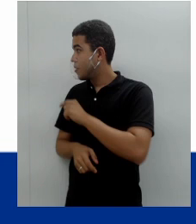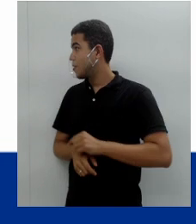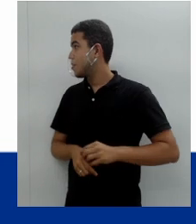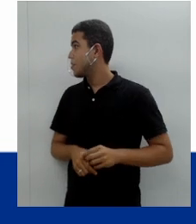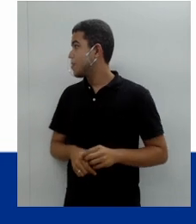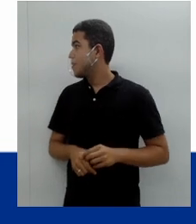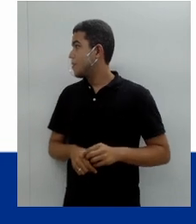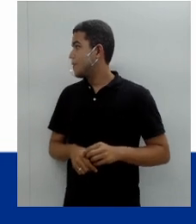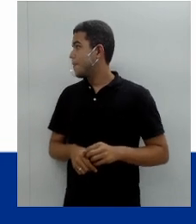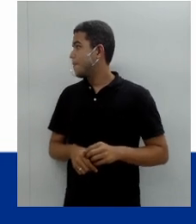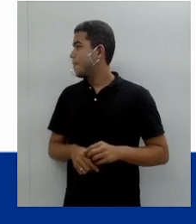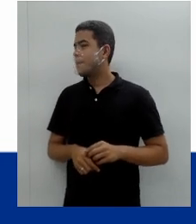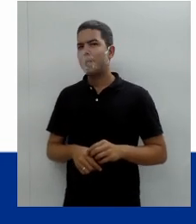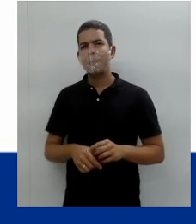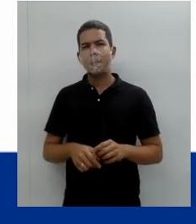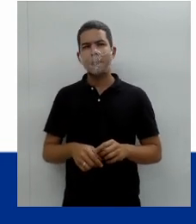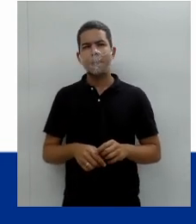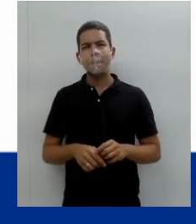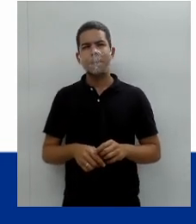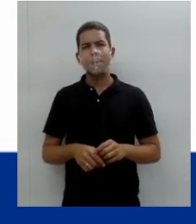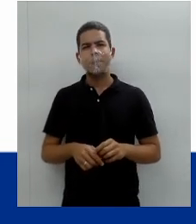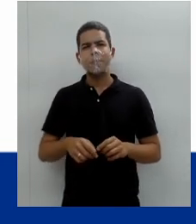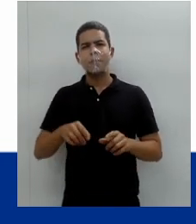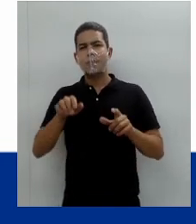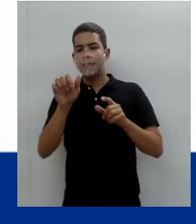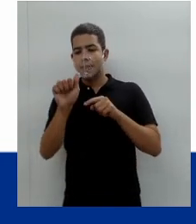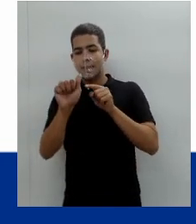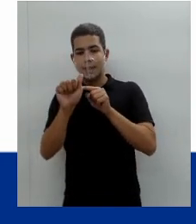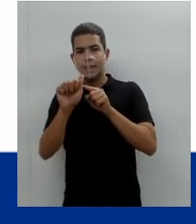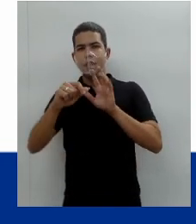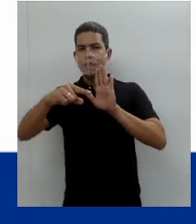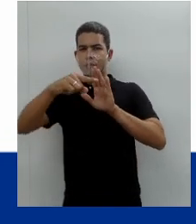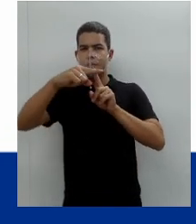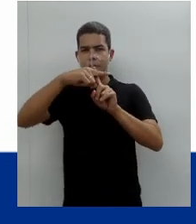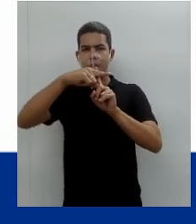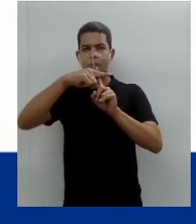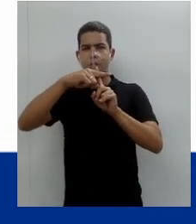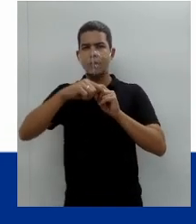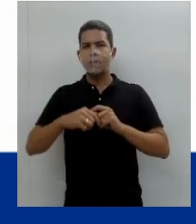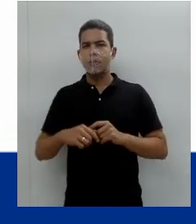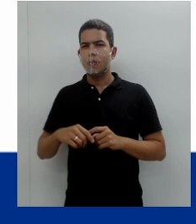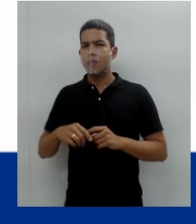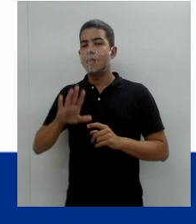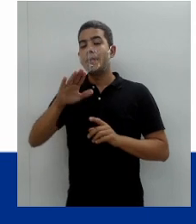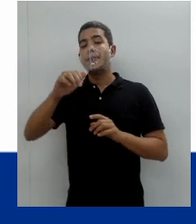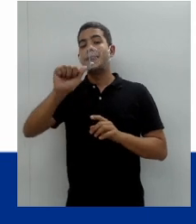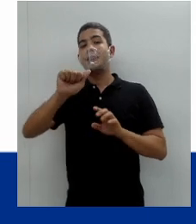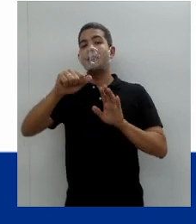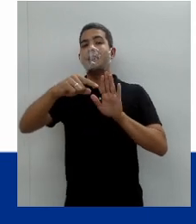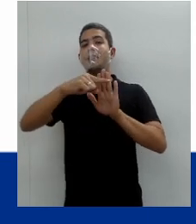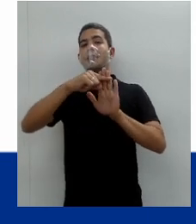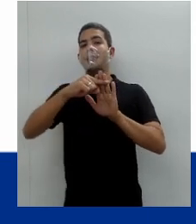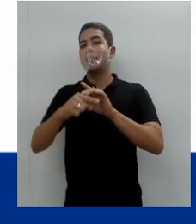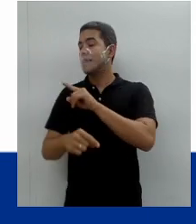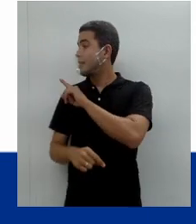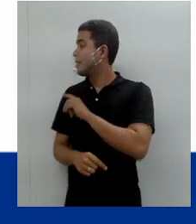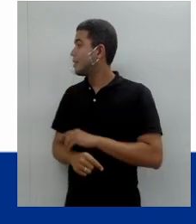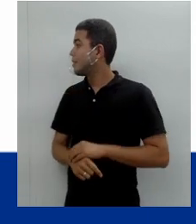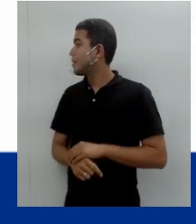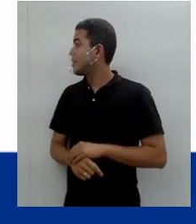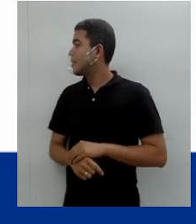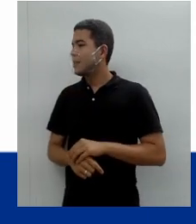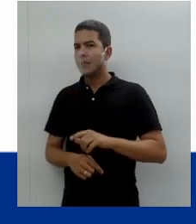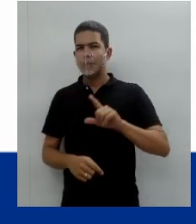caso aqui, inicial, o coeficiente A é positivo, e quando o coeficiente A é negativo, parábola voltada para